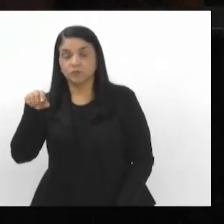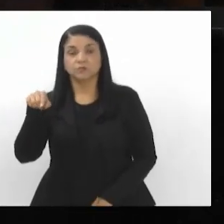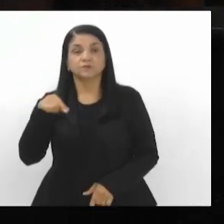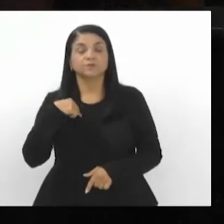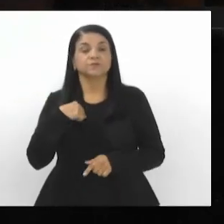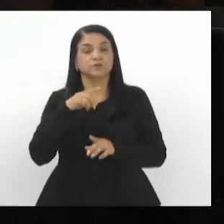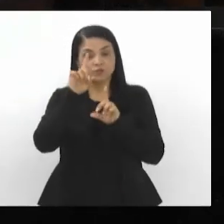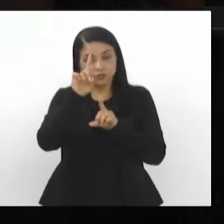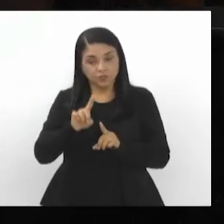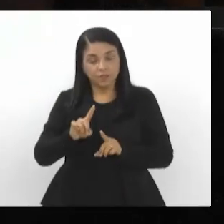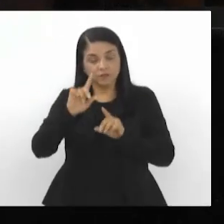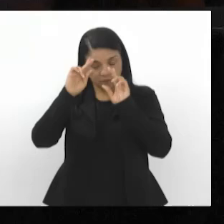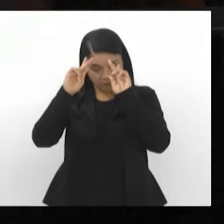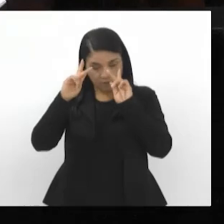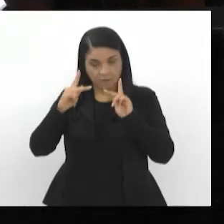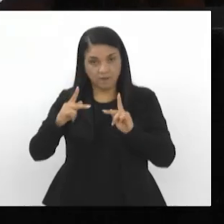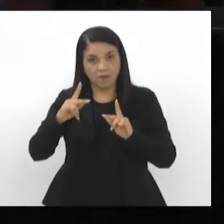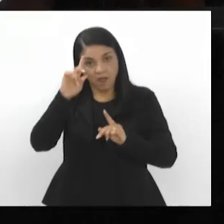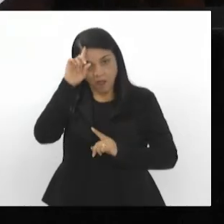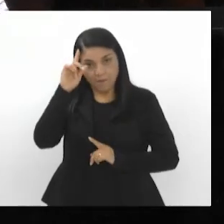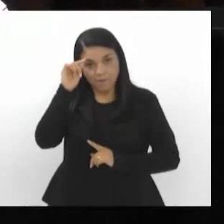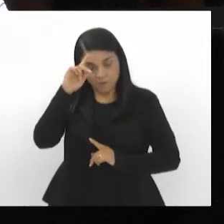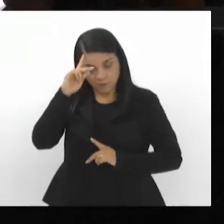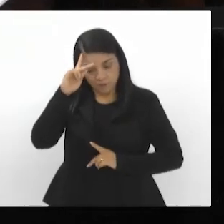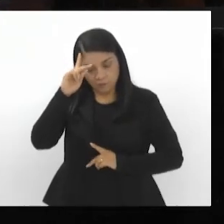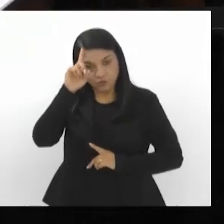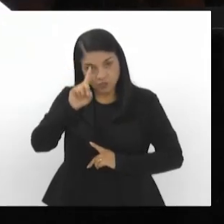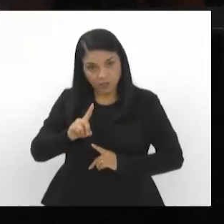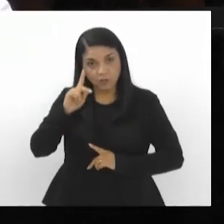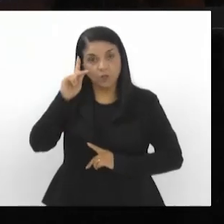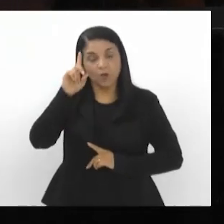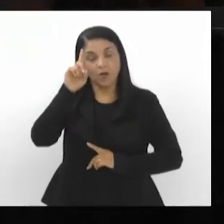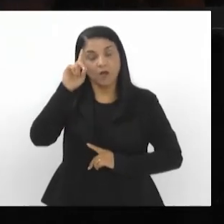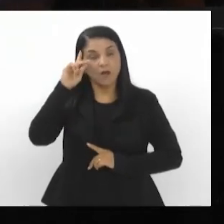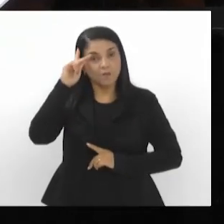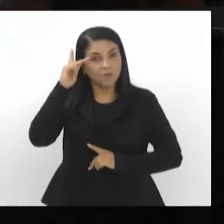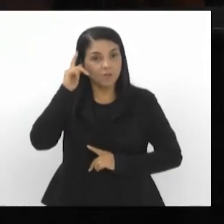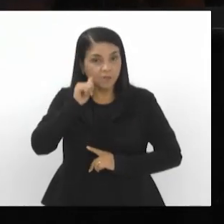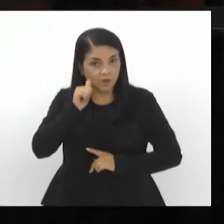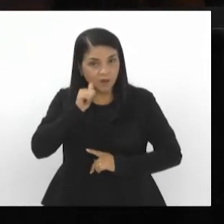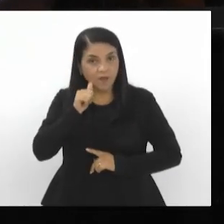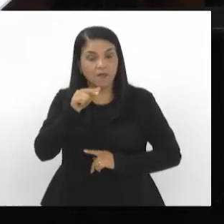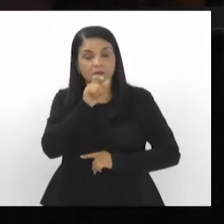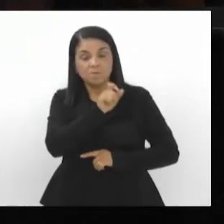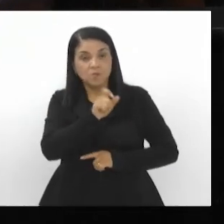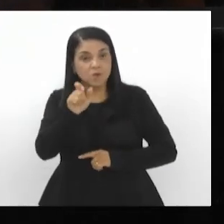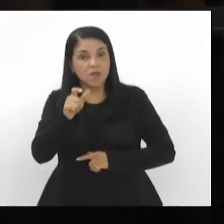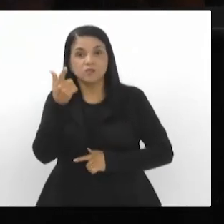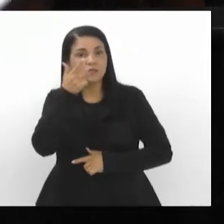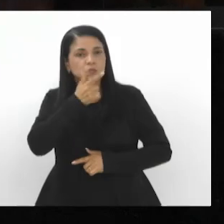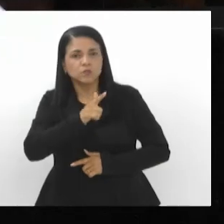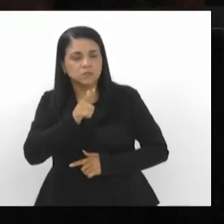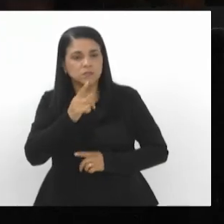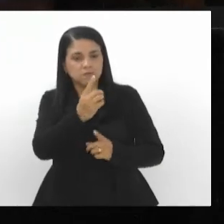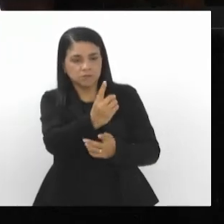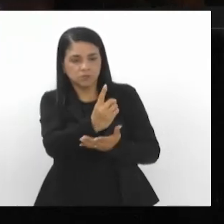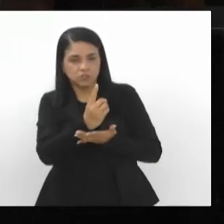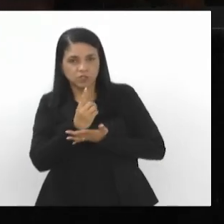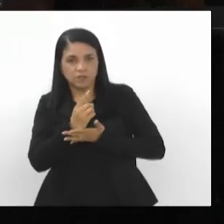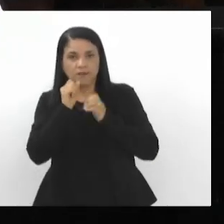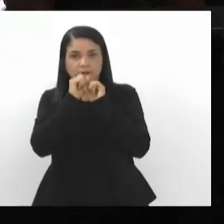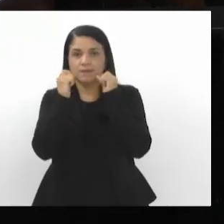também é fundamental, onde tem um atendimento àquelas mulheres que, porventura, não conseguem vir até a